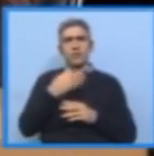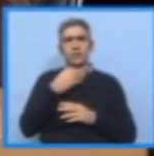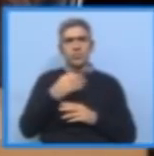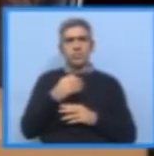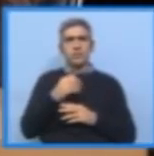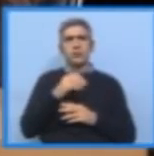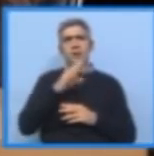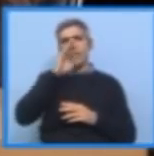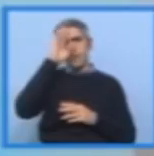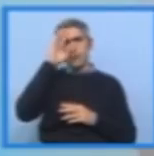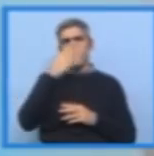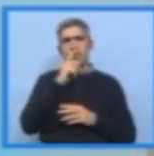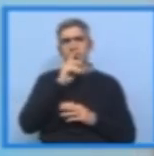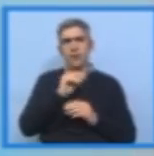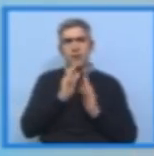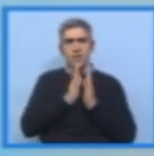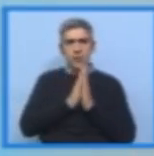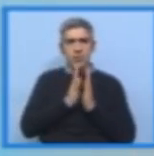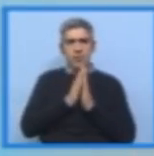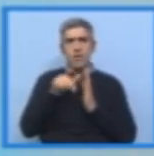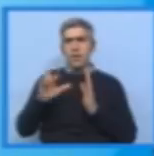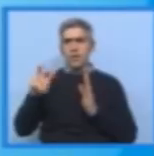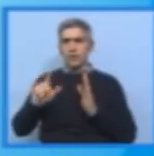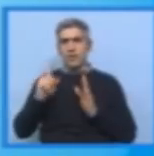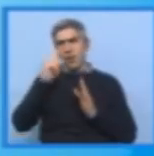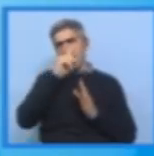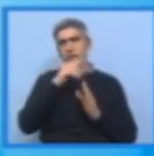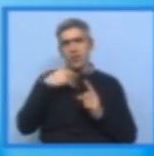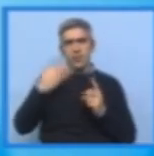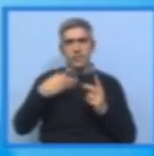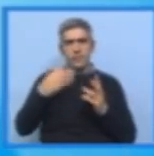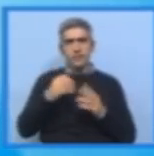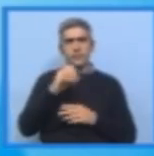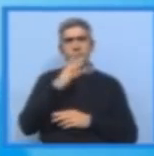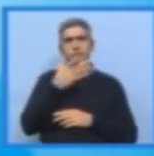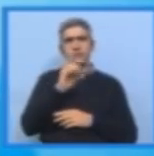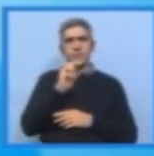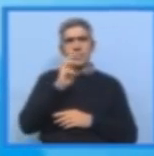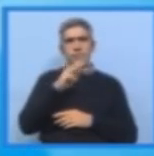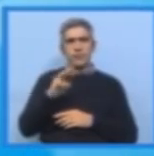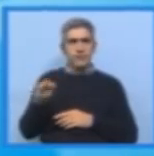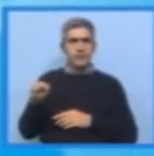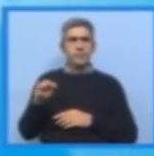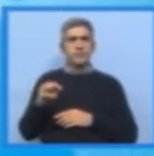não se cala. E reza, e faz gestos concretos, e envia 16 milhões,